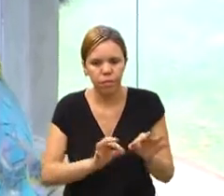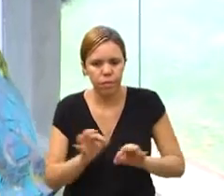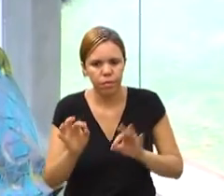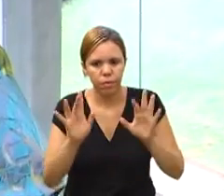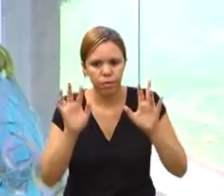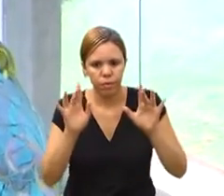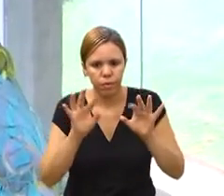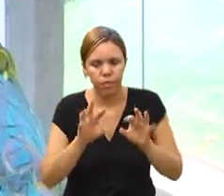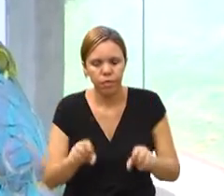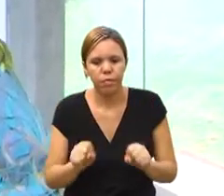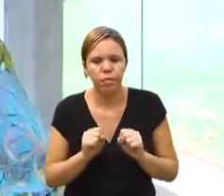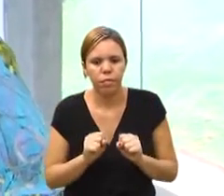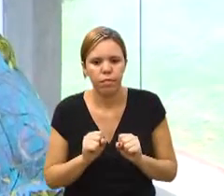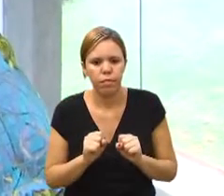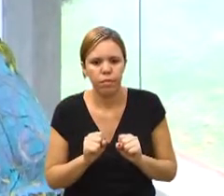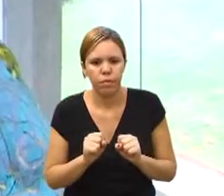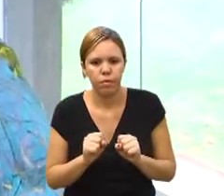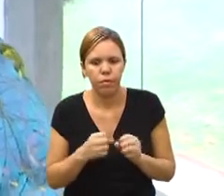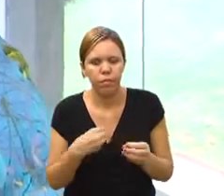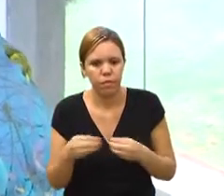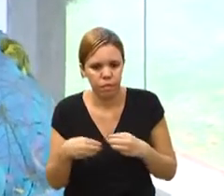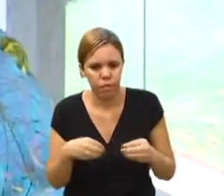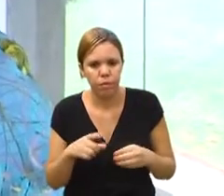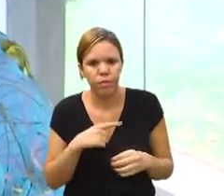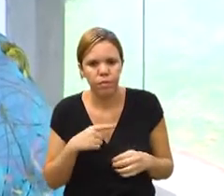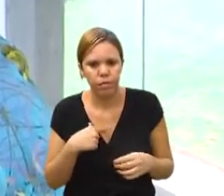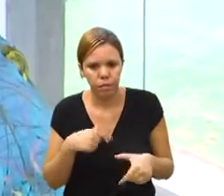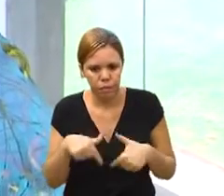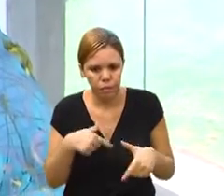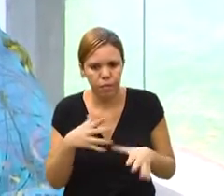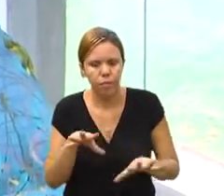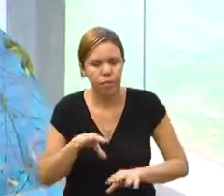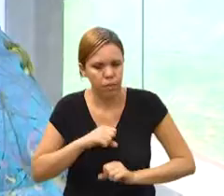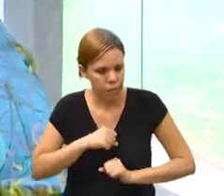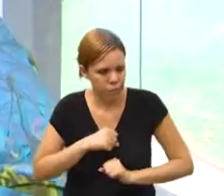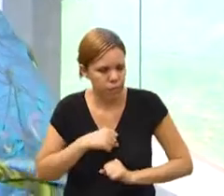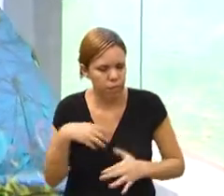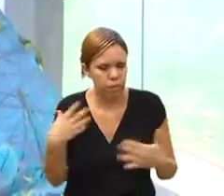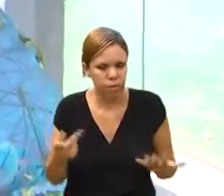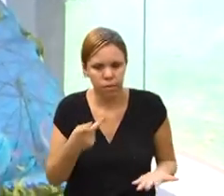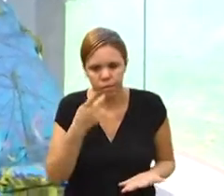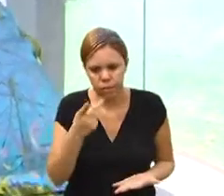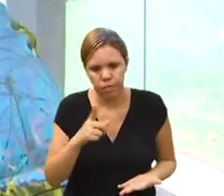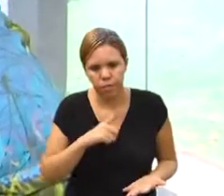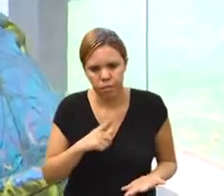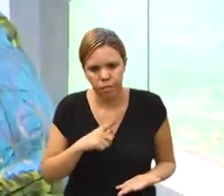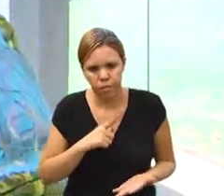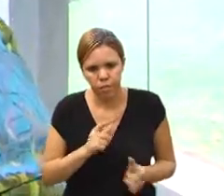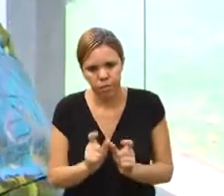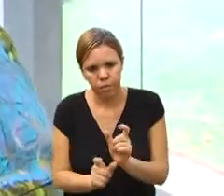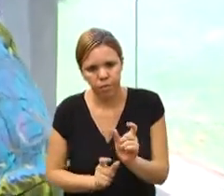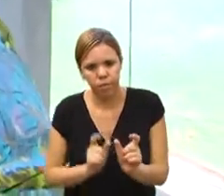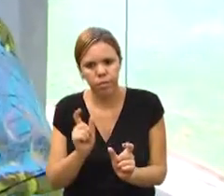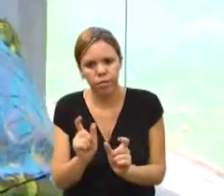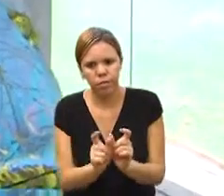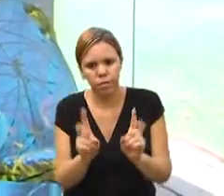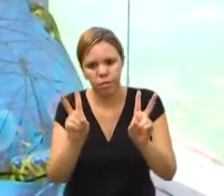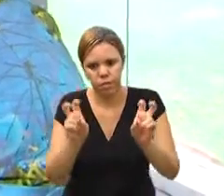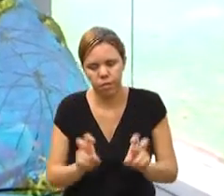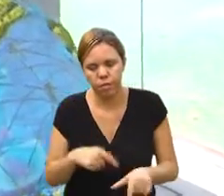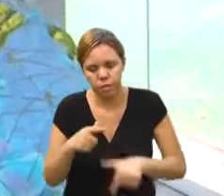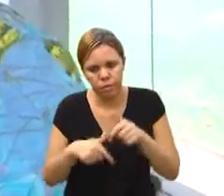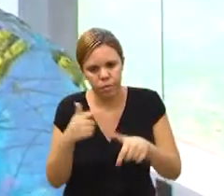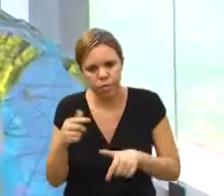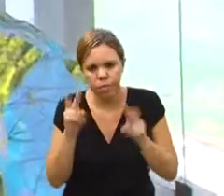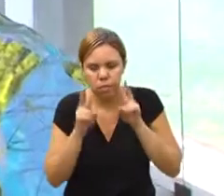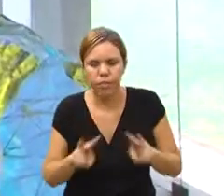mão, então essa coisa da plasticidade, ela está muito mais no meu trabalho. Então assim, quando eu falo, Estênio é artista visual? Sim, sou artista visual, é um termo, né,